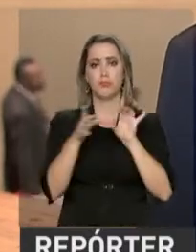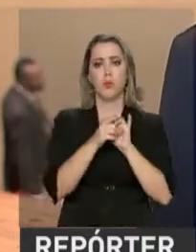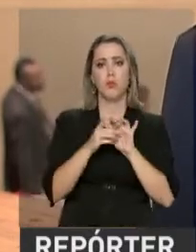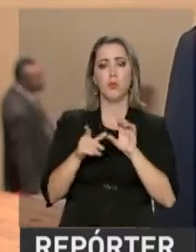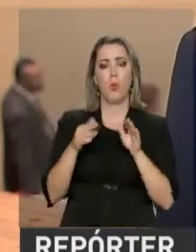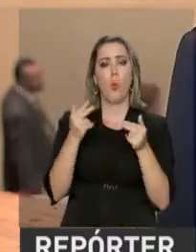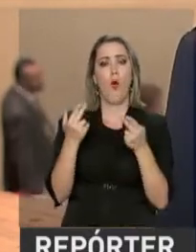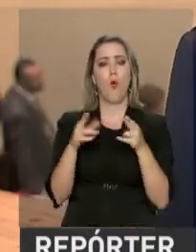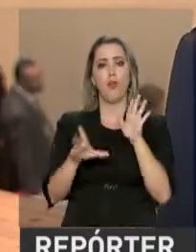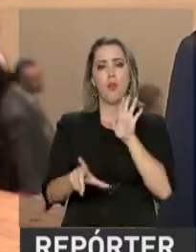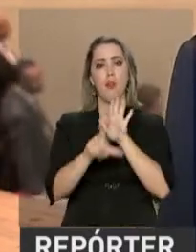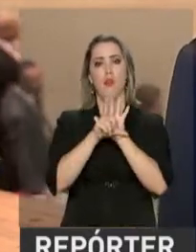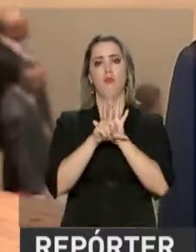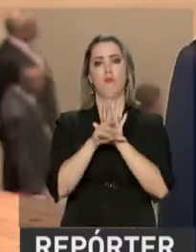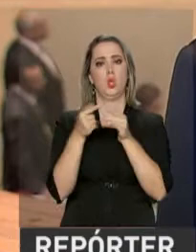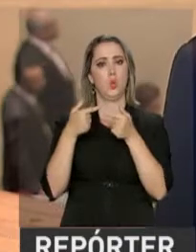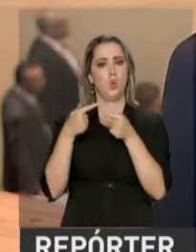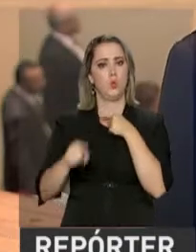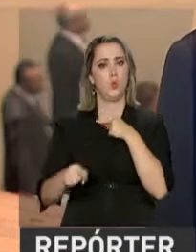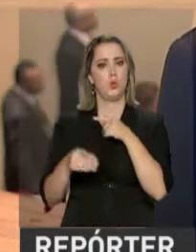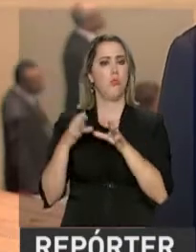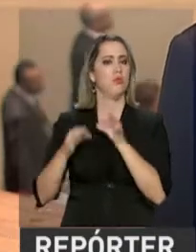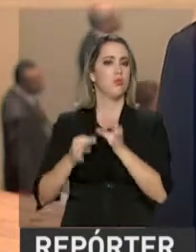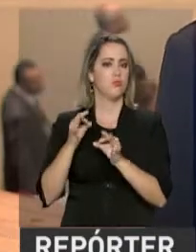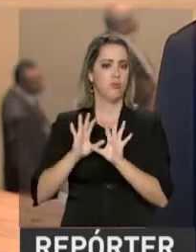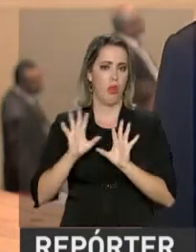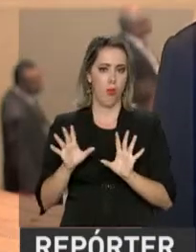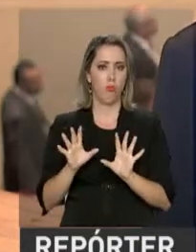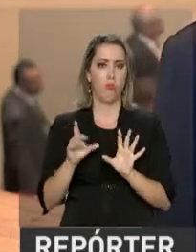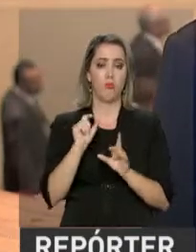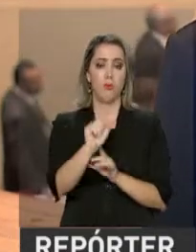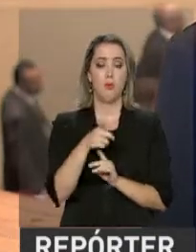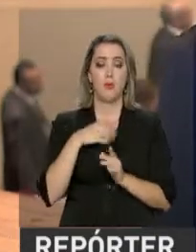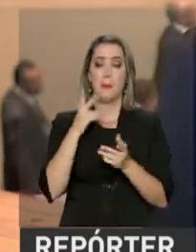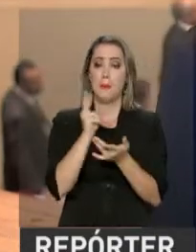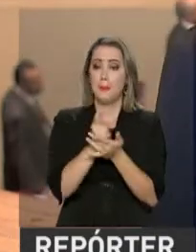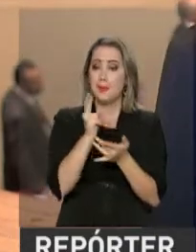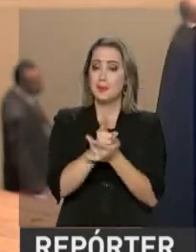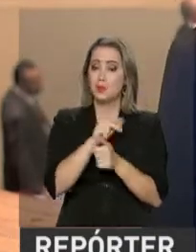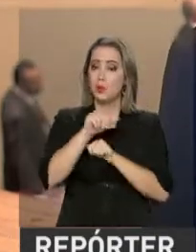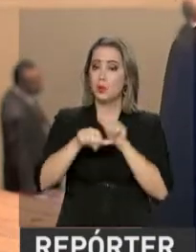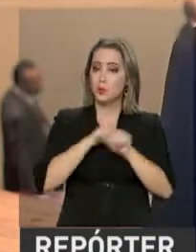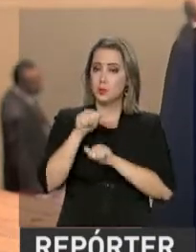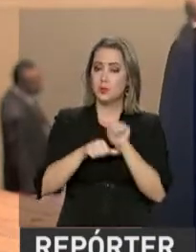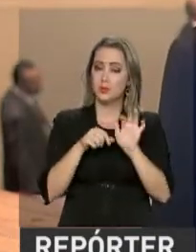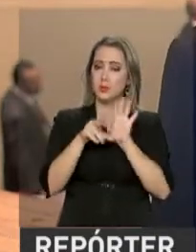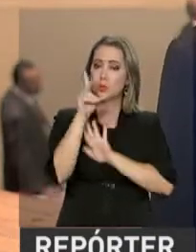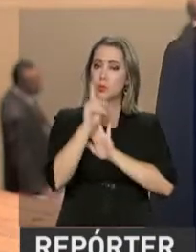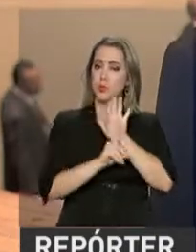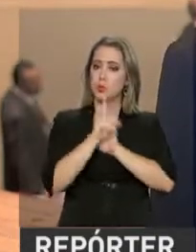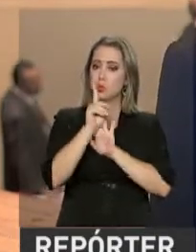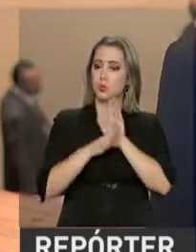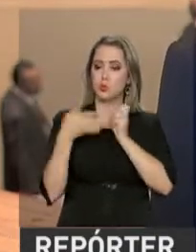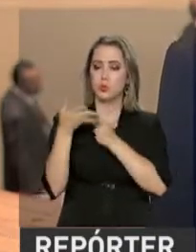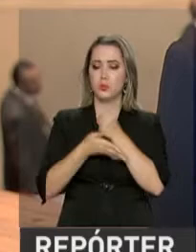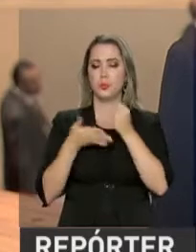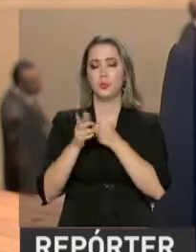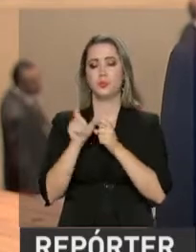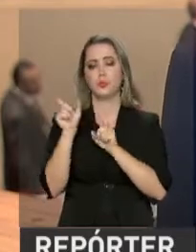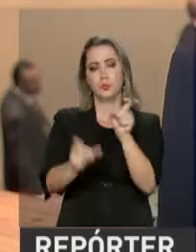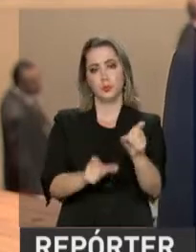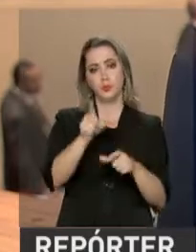e não sejam derrubados na justiça e mesmo com as mudanças na legislação os direitos fundamentais dos trabalhadores